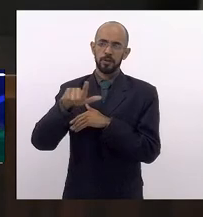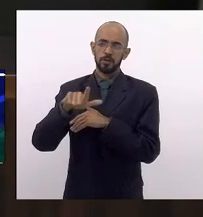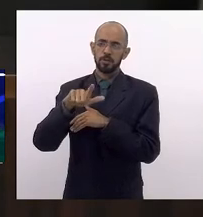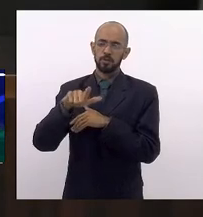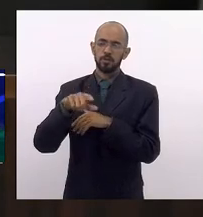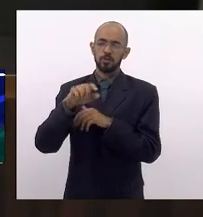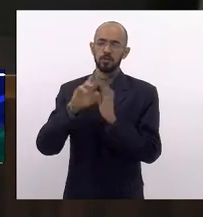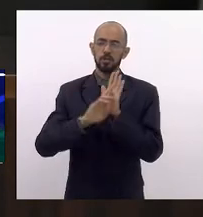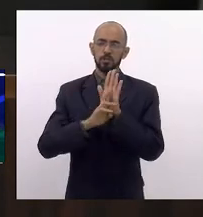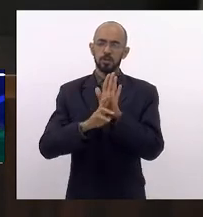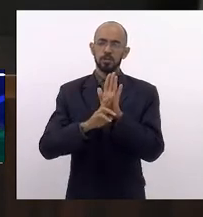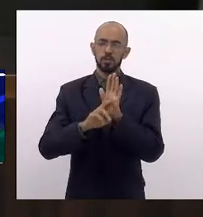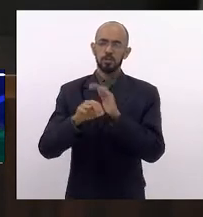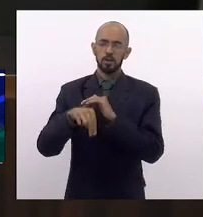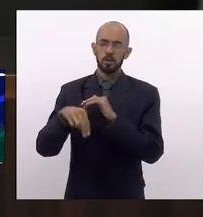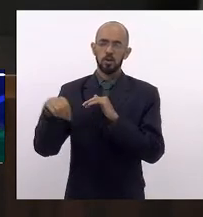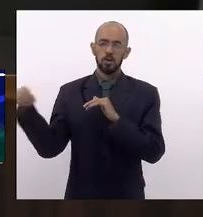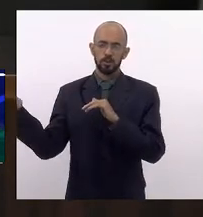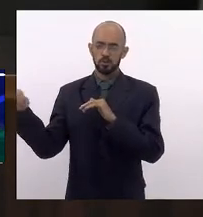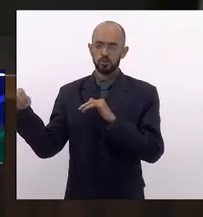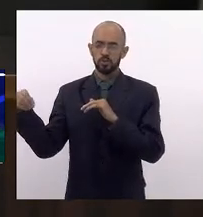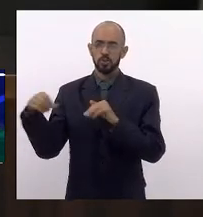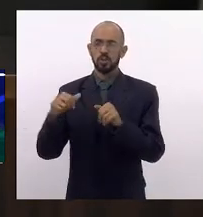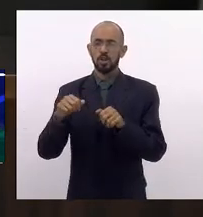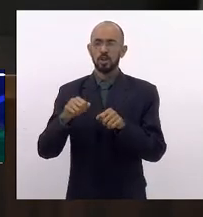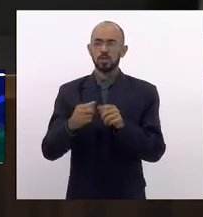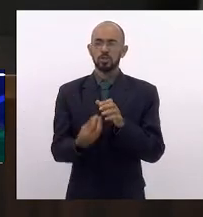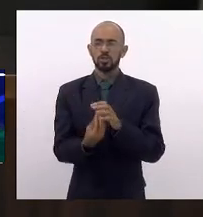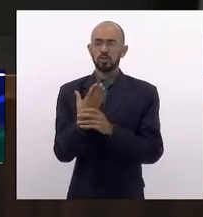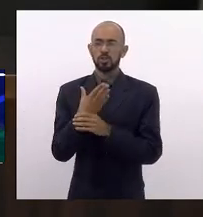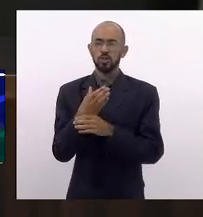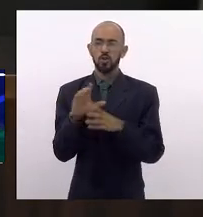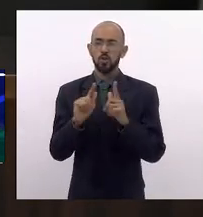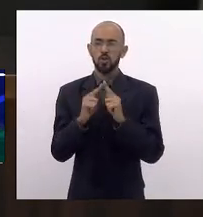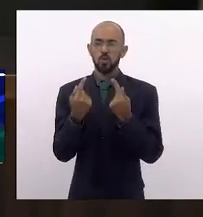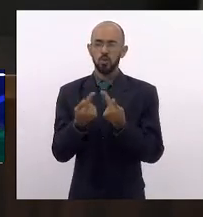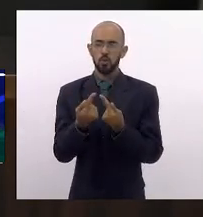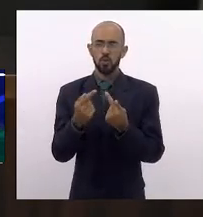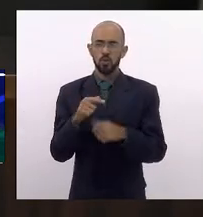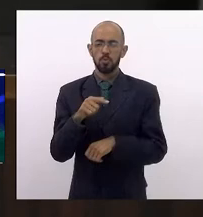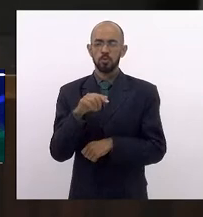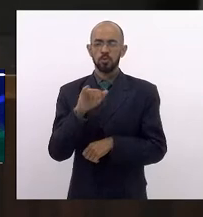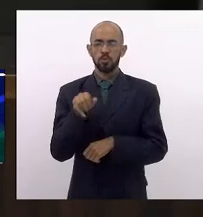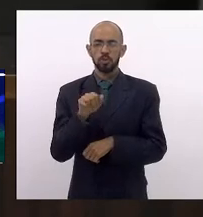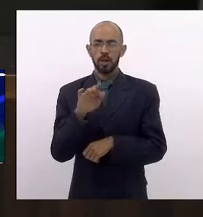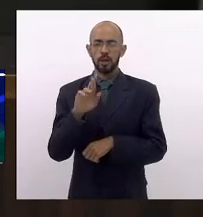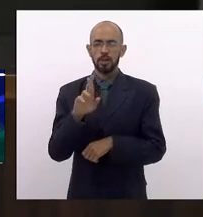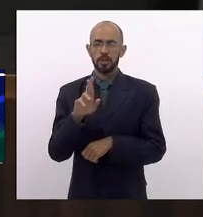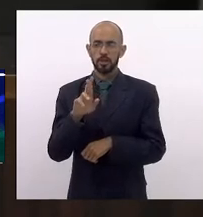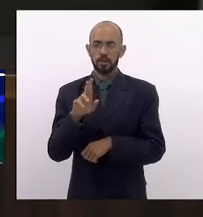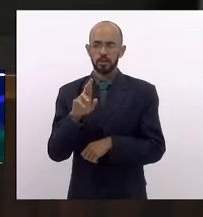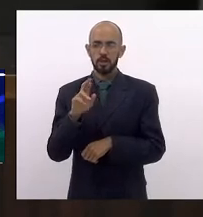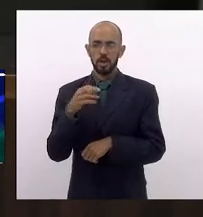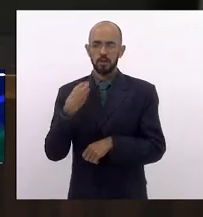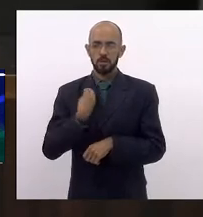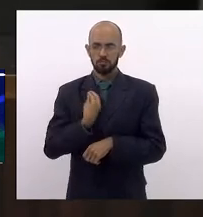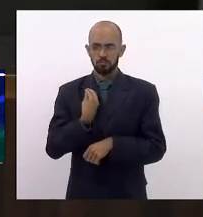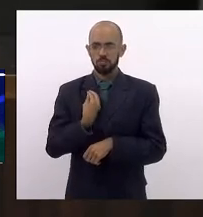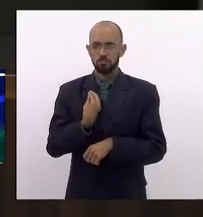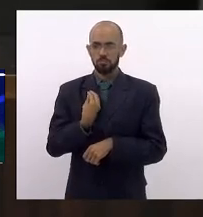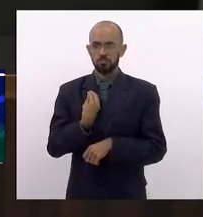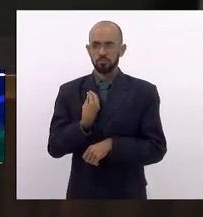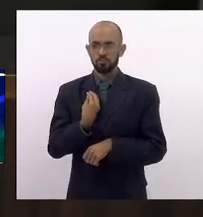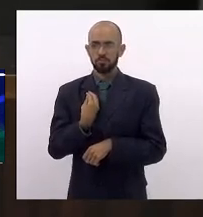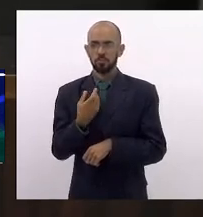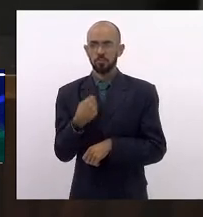E nós queremos um grupo o Jair ficou responsável ele tava presente nós pediu pediu todo